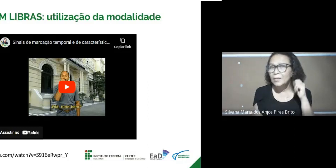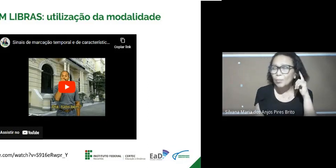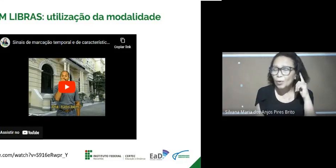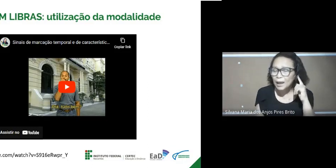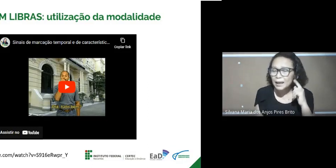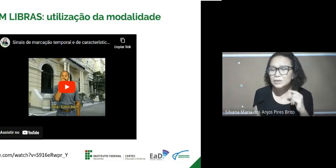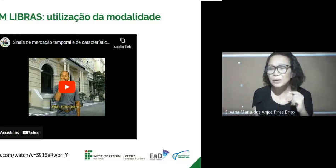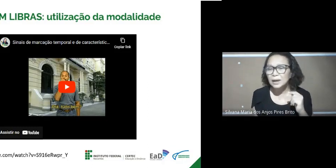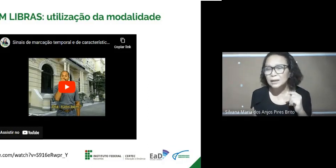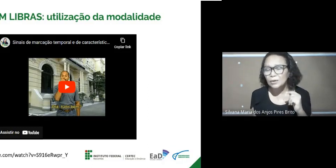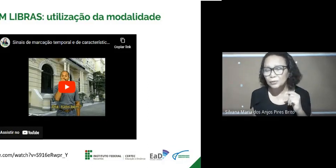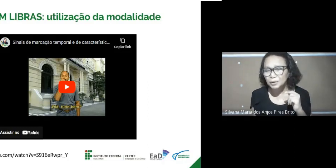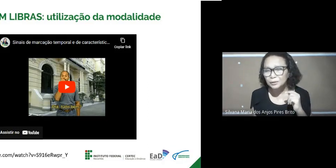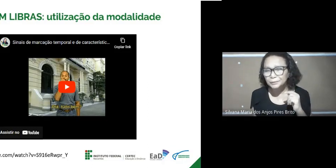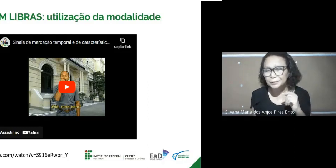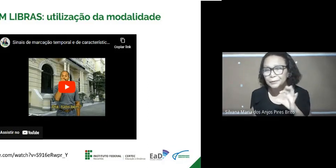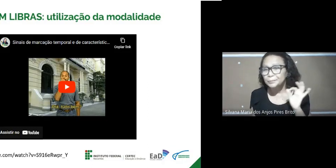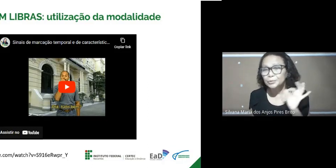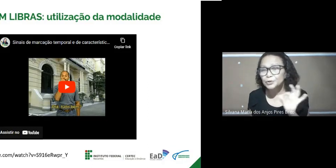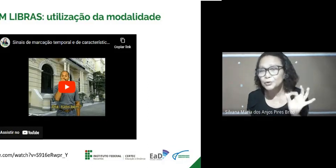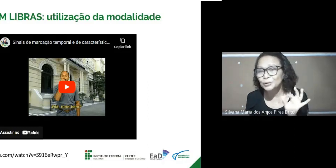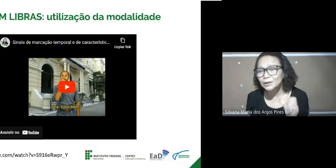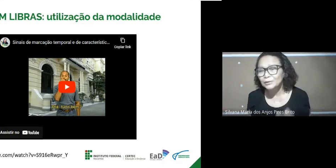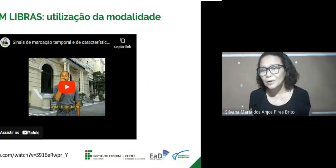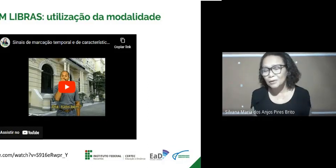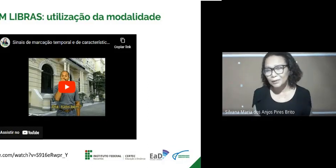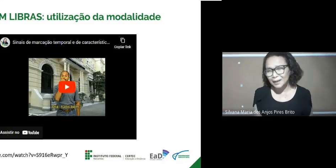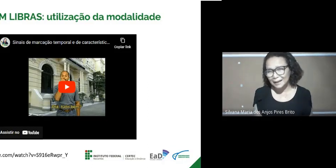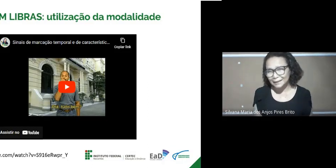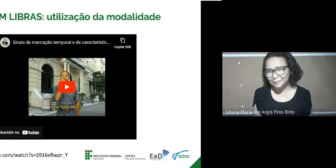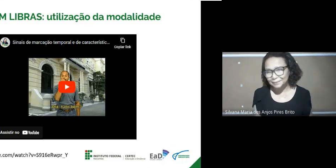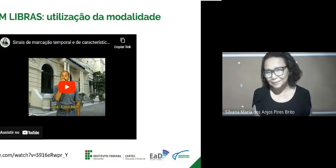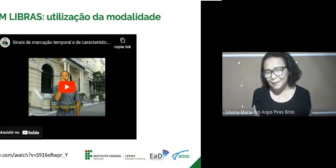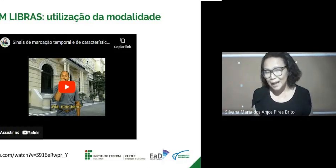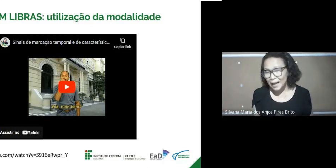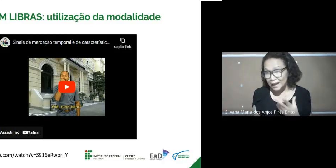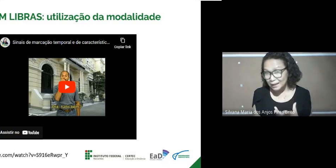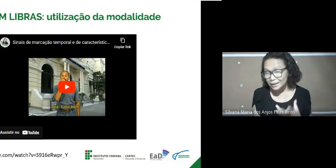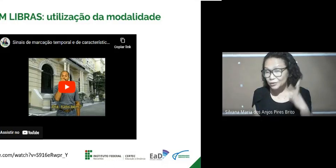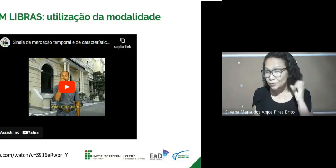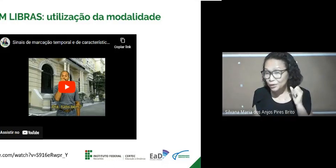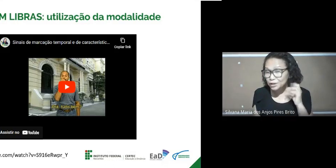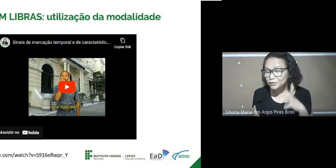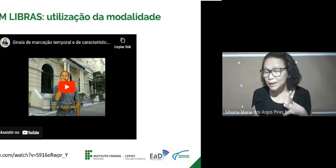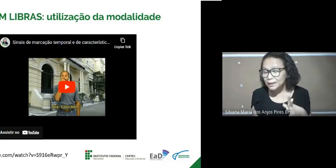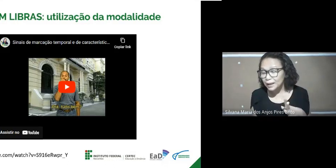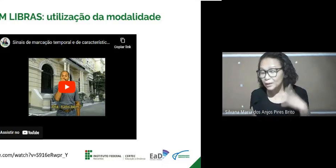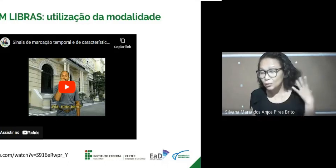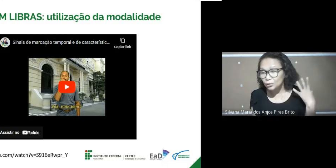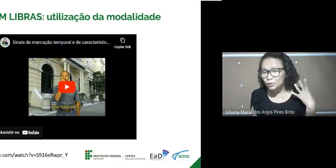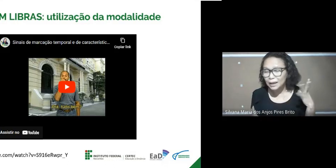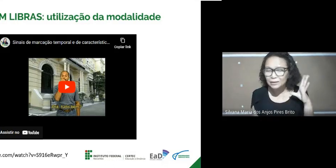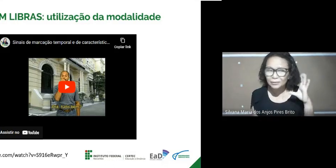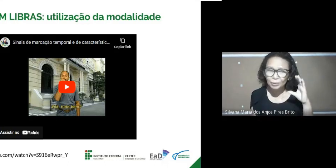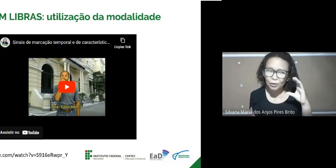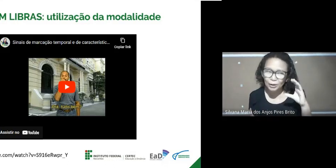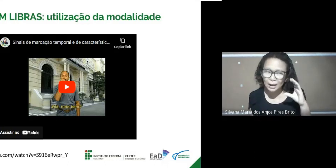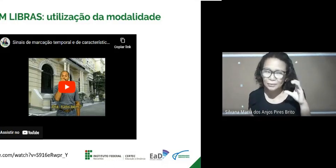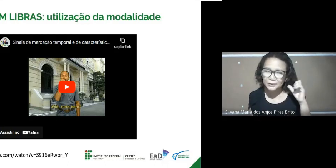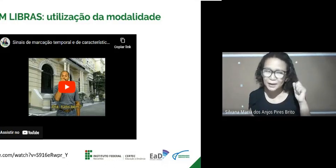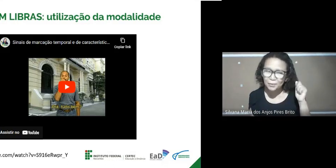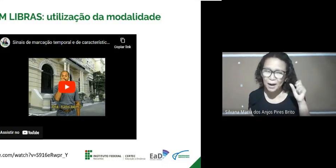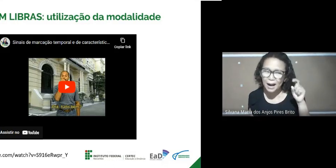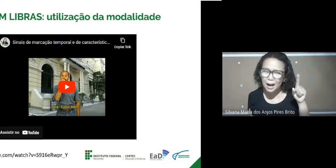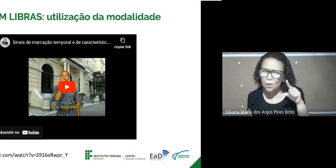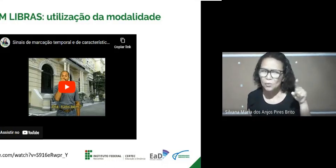A, porque é isso que ela está ouvindo, o surdo não vai ouvir nada. A criança ouvinte vai ter dúvida. Aí eu vou